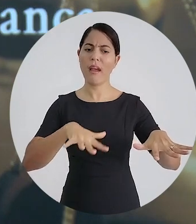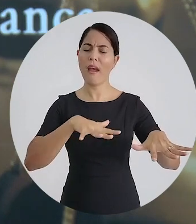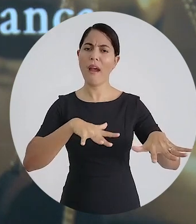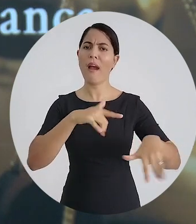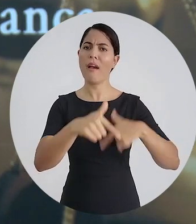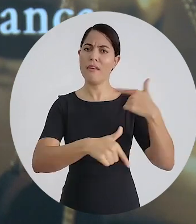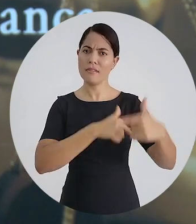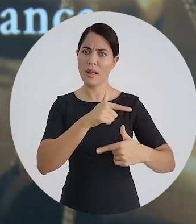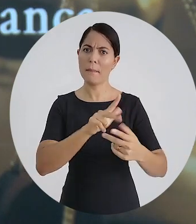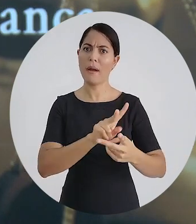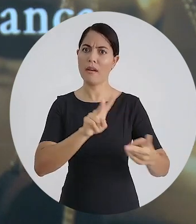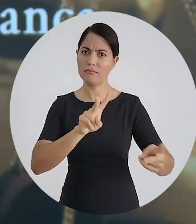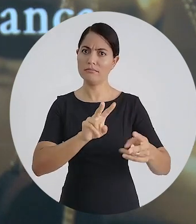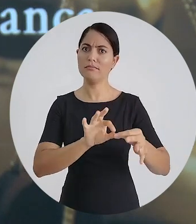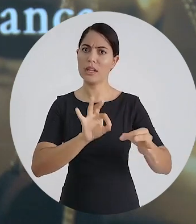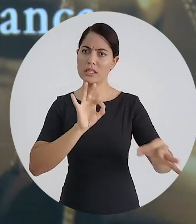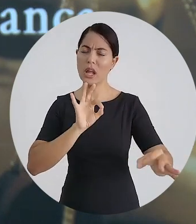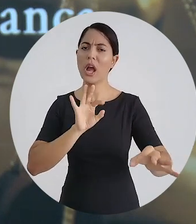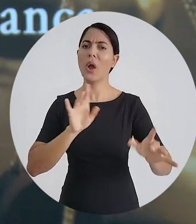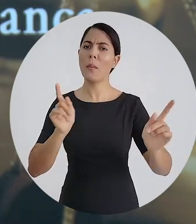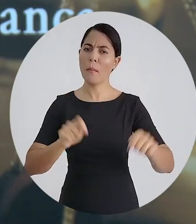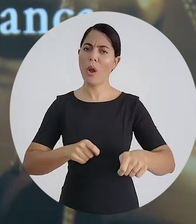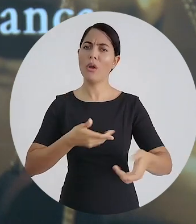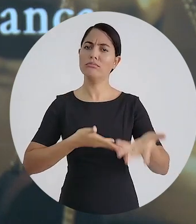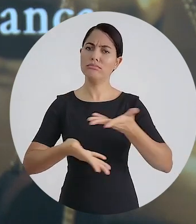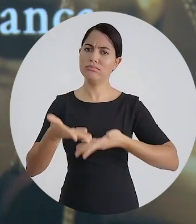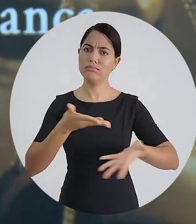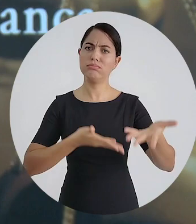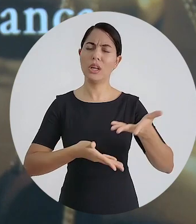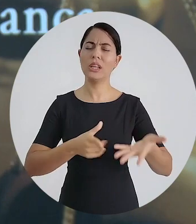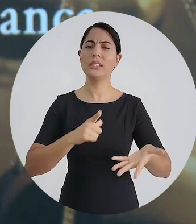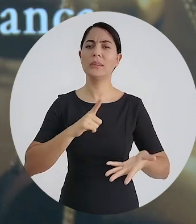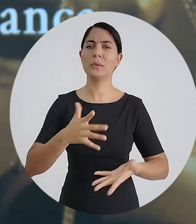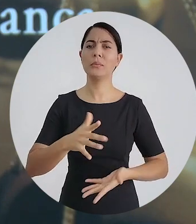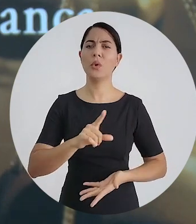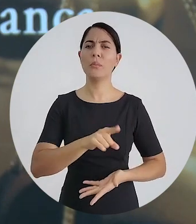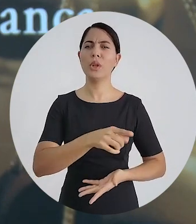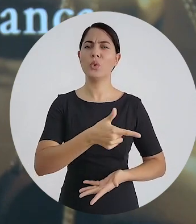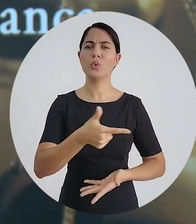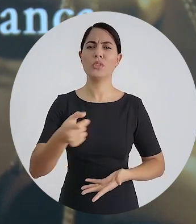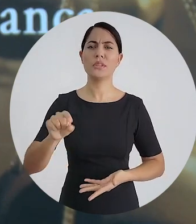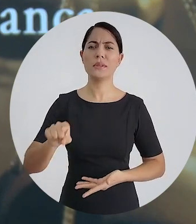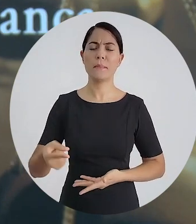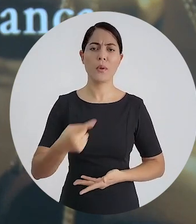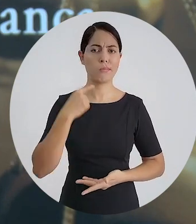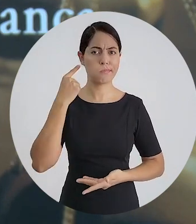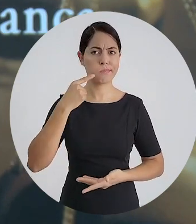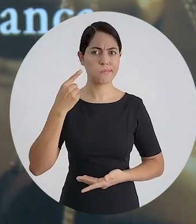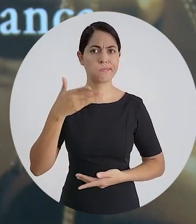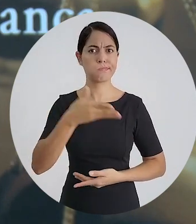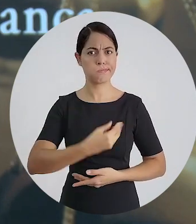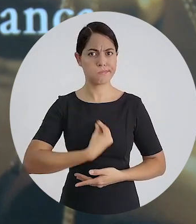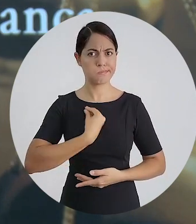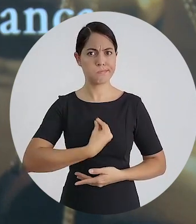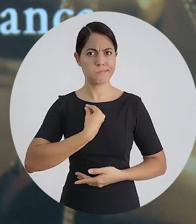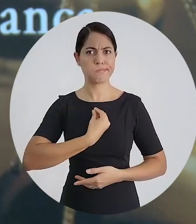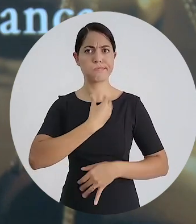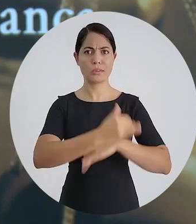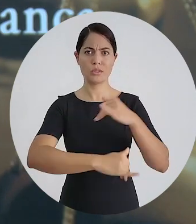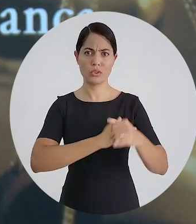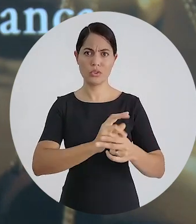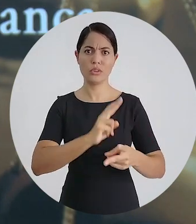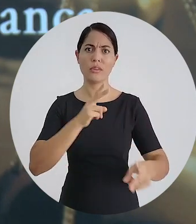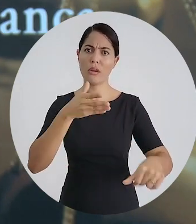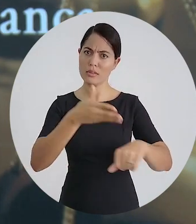temos que proporcionar à enorme advocacia brasileira, com seus mais de 1.200.000 advogados, os meios de